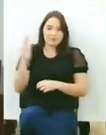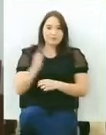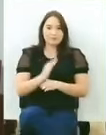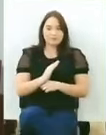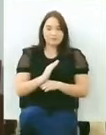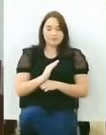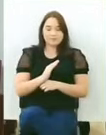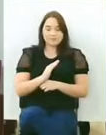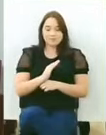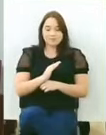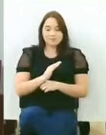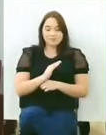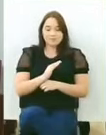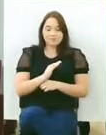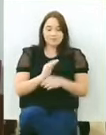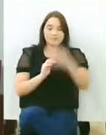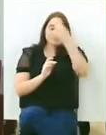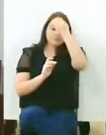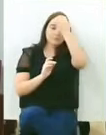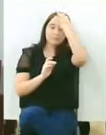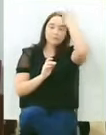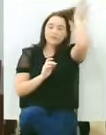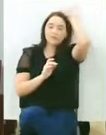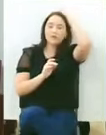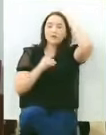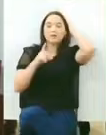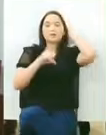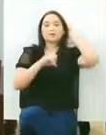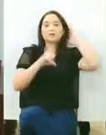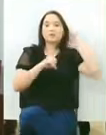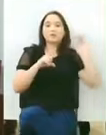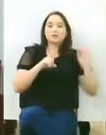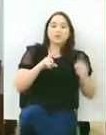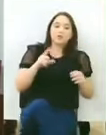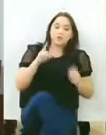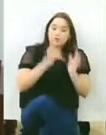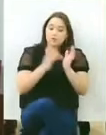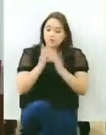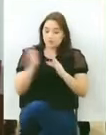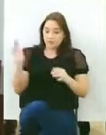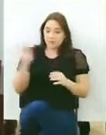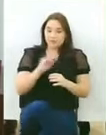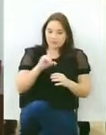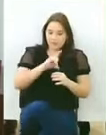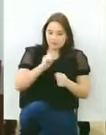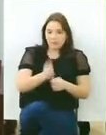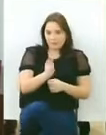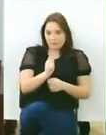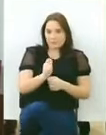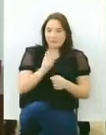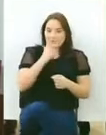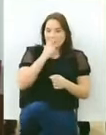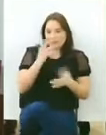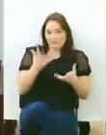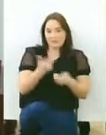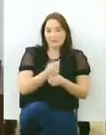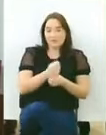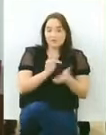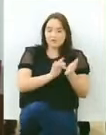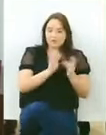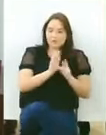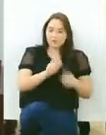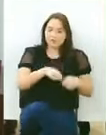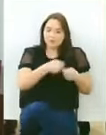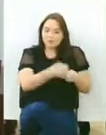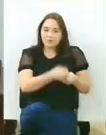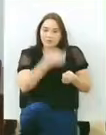Senhor Jesus. O Senhor Jesus se aproximou, eles tiveram uma segunda pesca maravilhosa. O Senhor Jesus serviu um